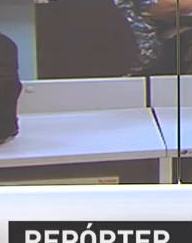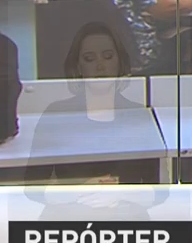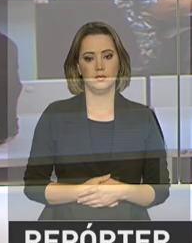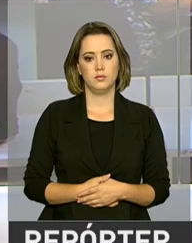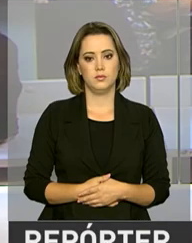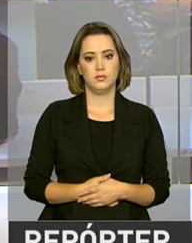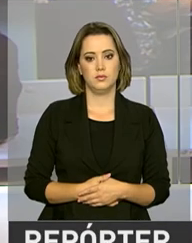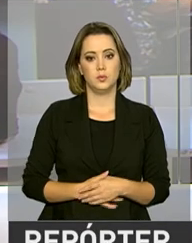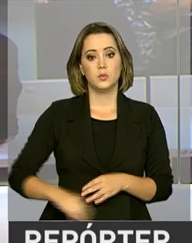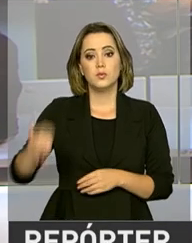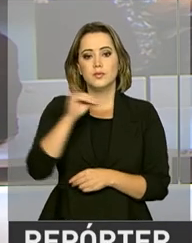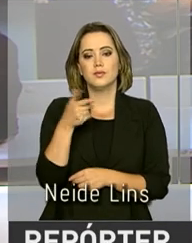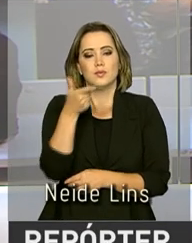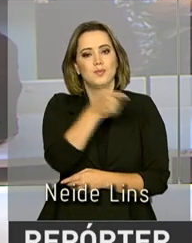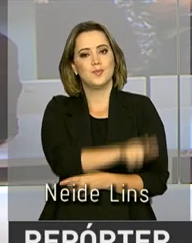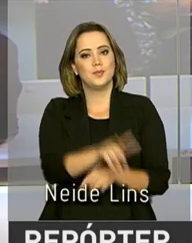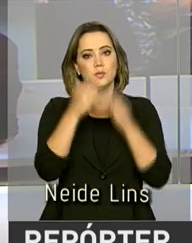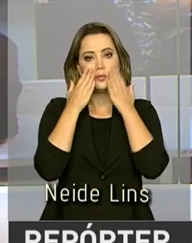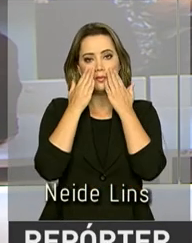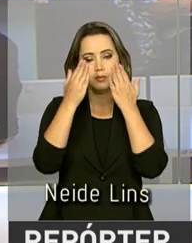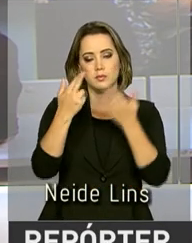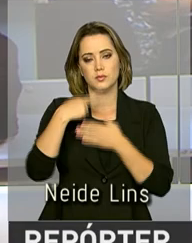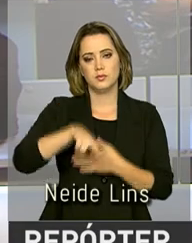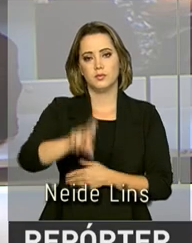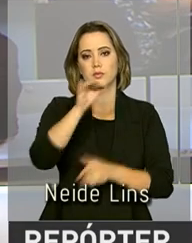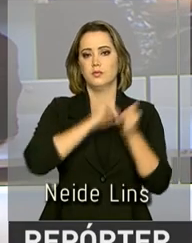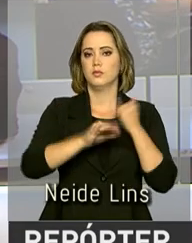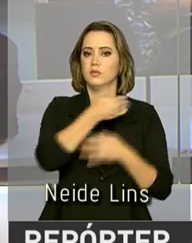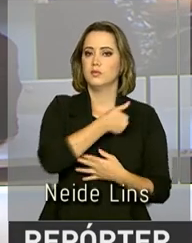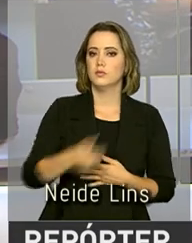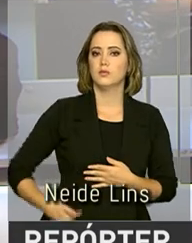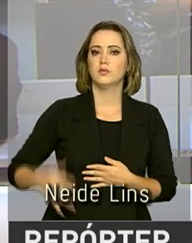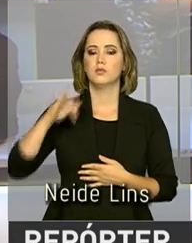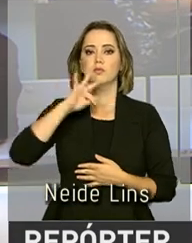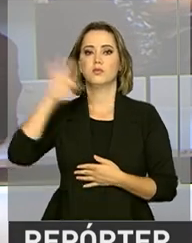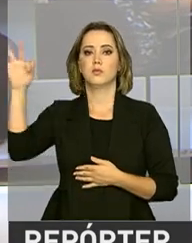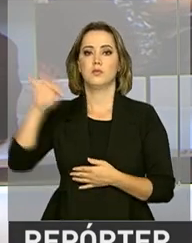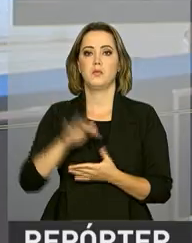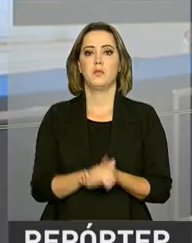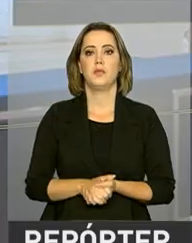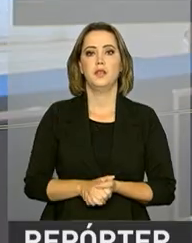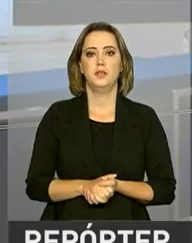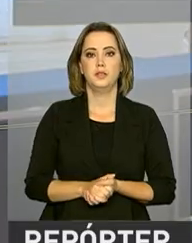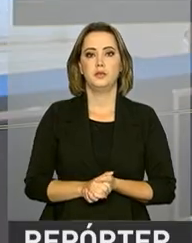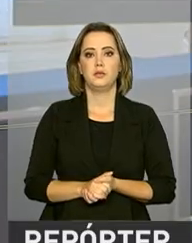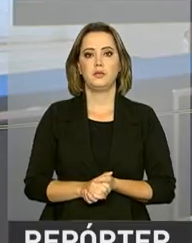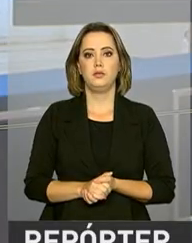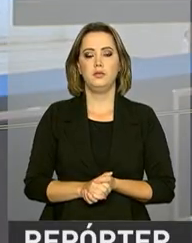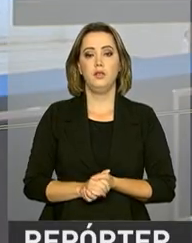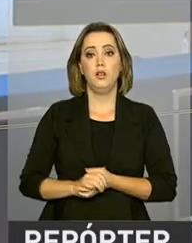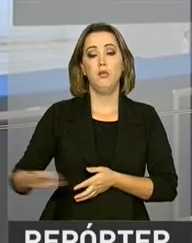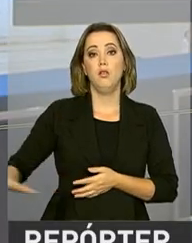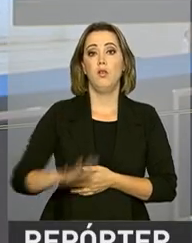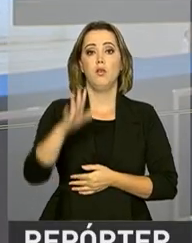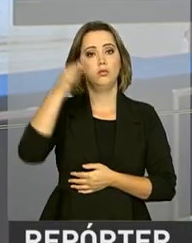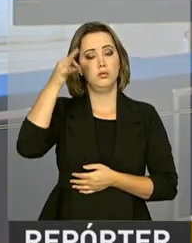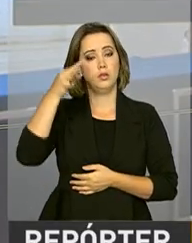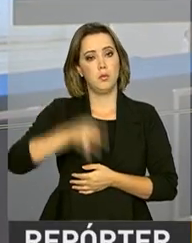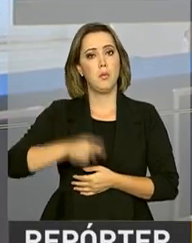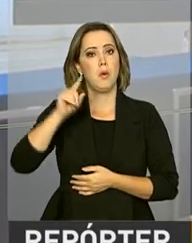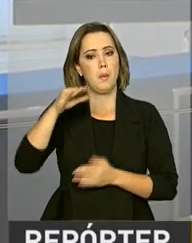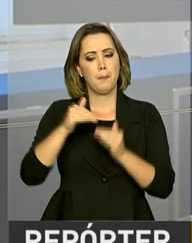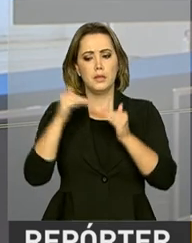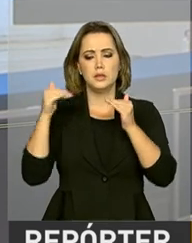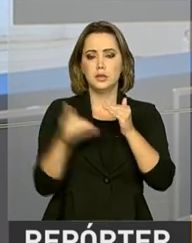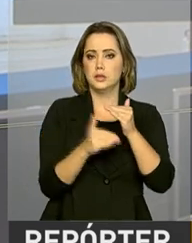olá estamos de volta com o repórter nbr e as notícias do governo federal a inflação oficial é a